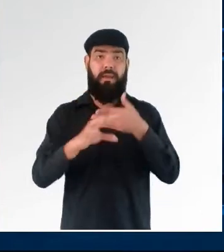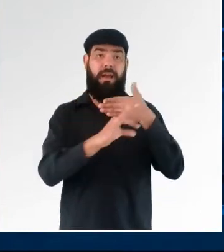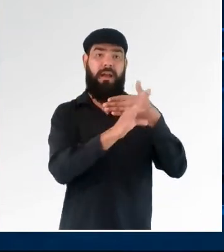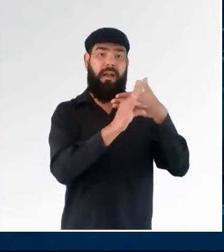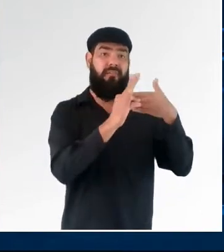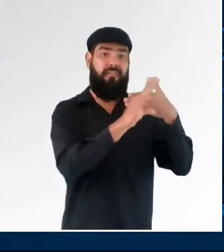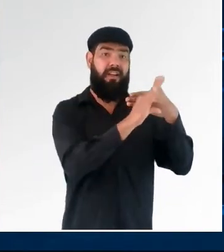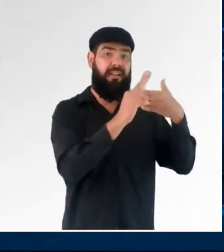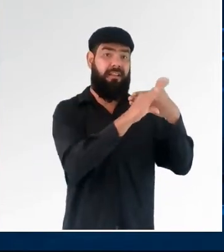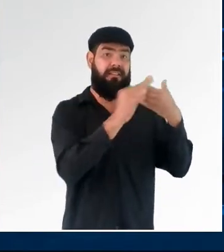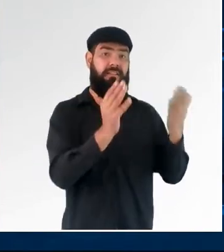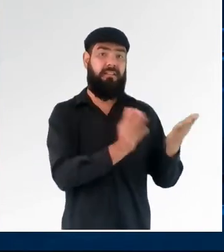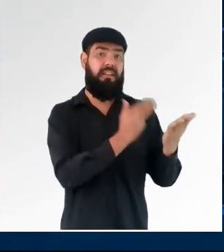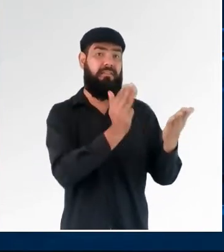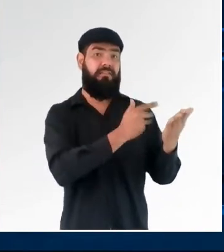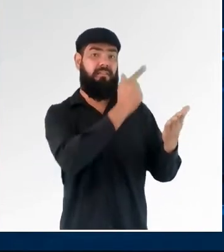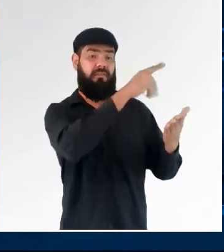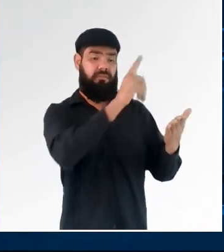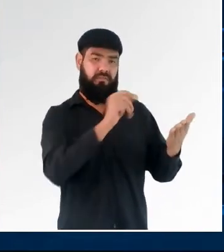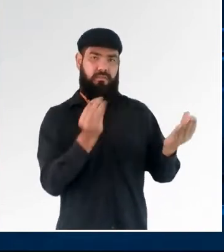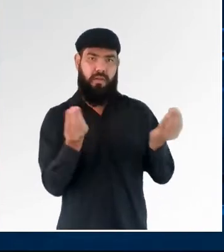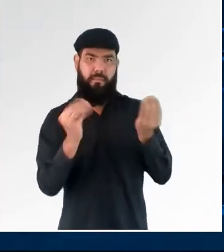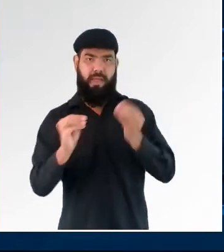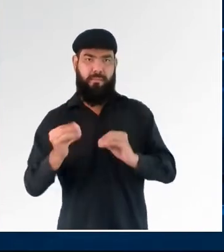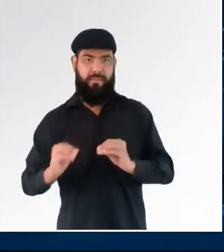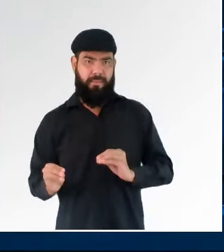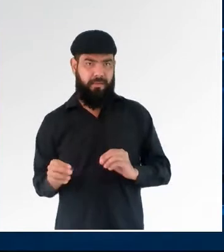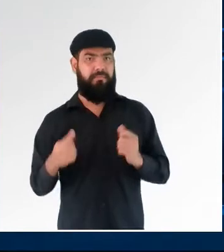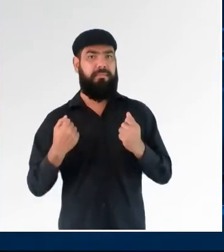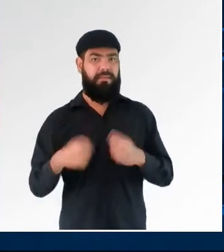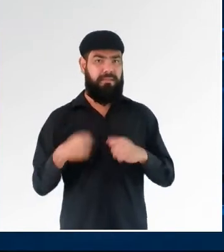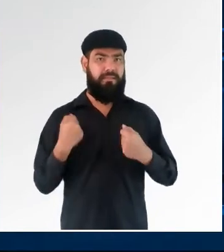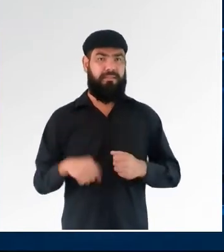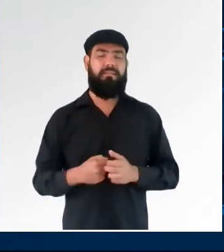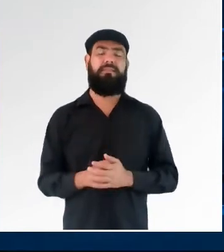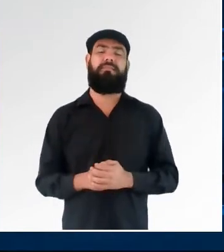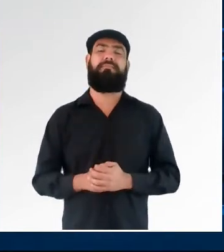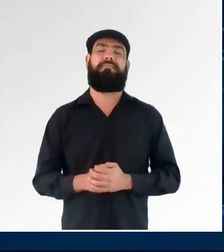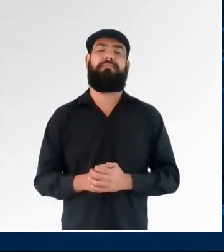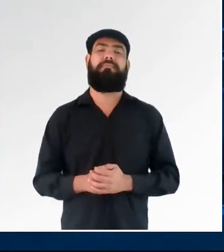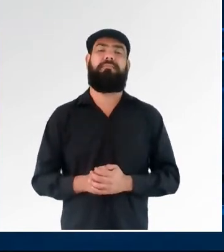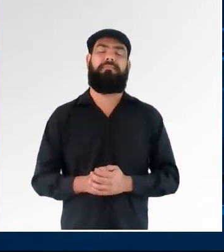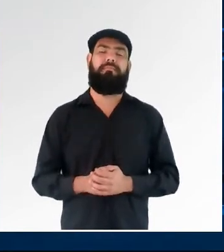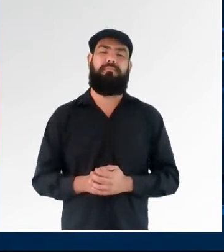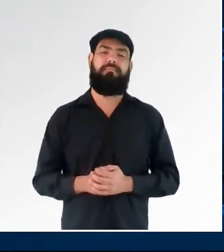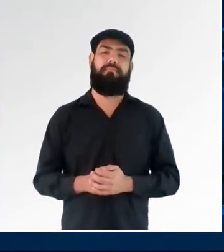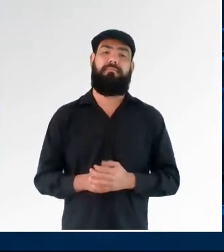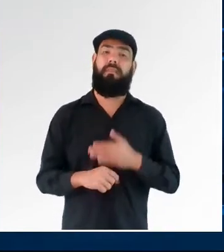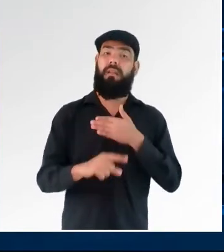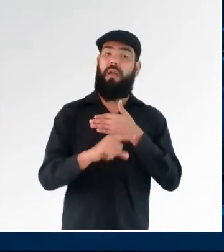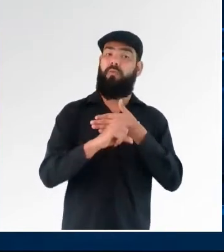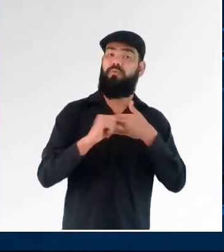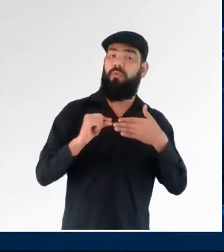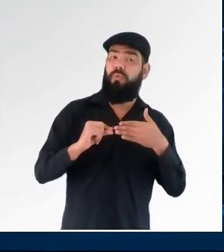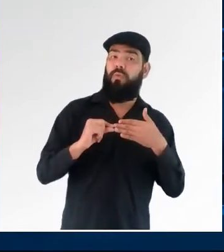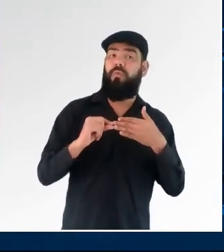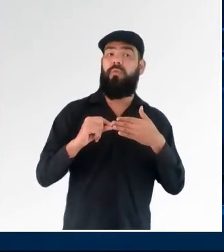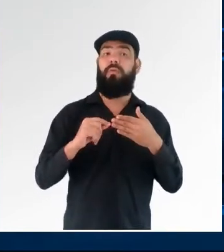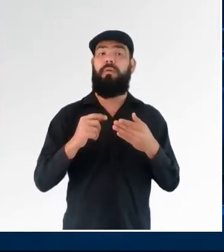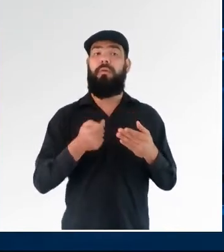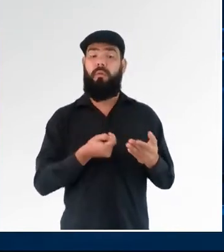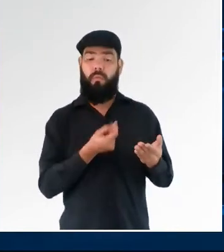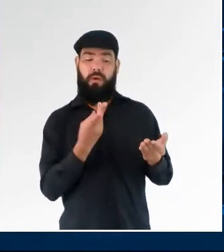livros que você leu, ou do livro, né, que você leu, o autor, as páginas, se você